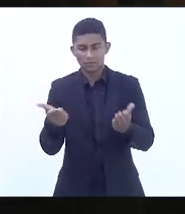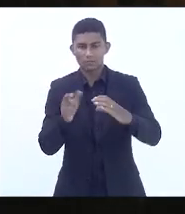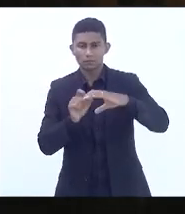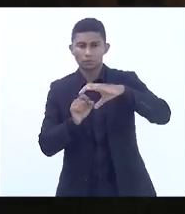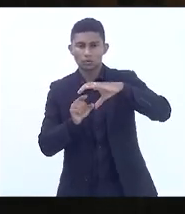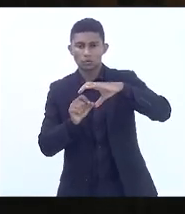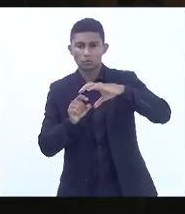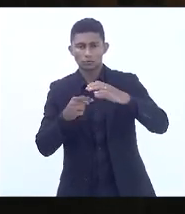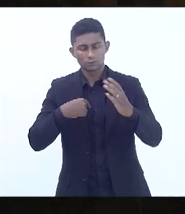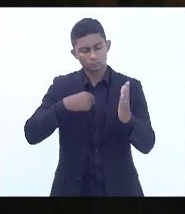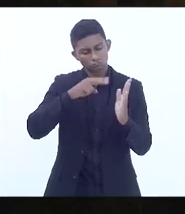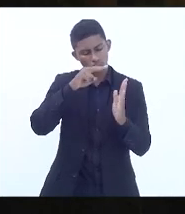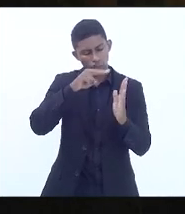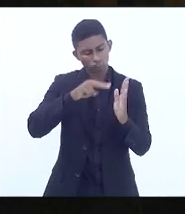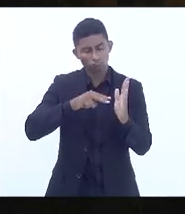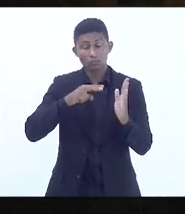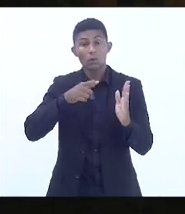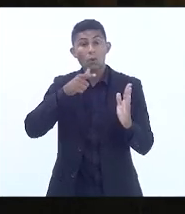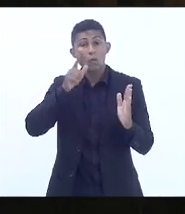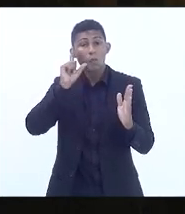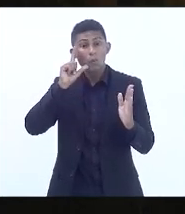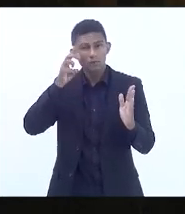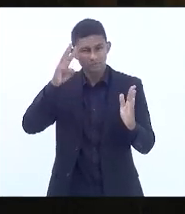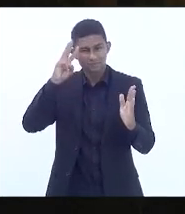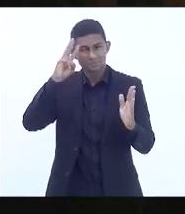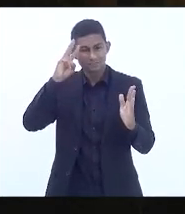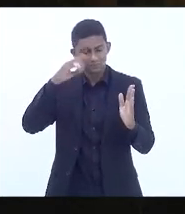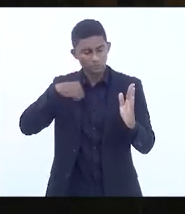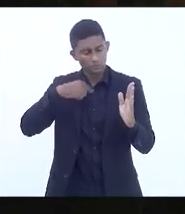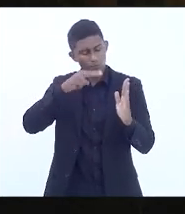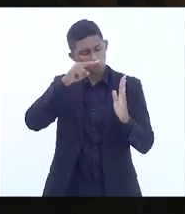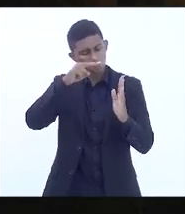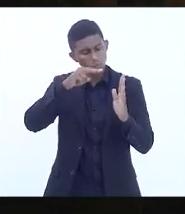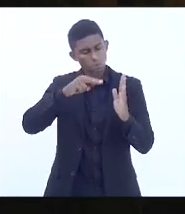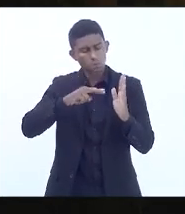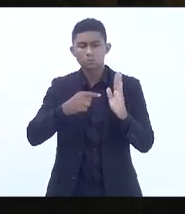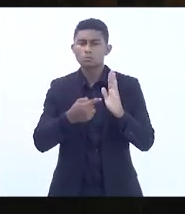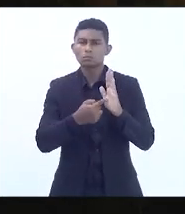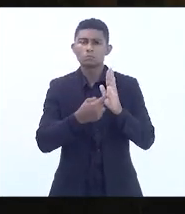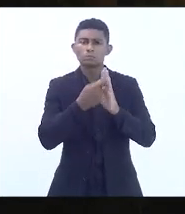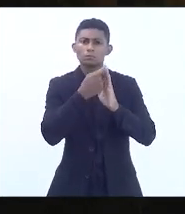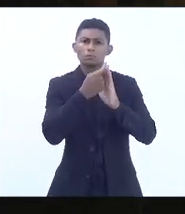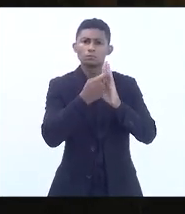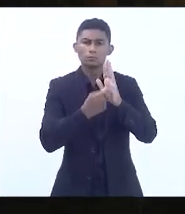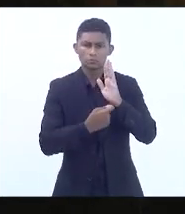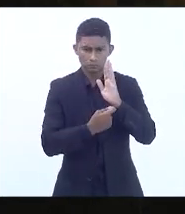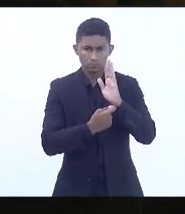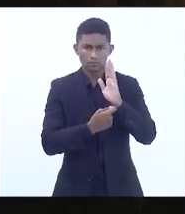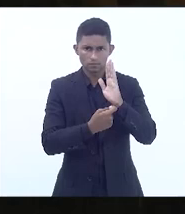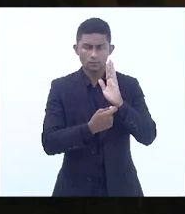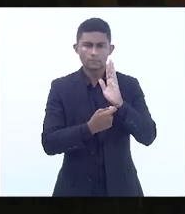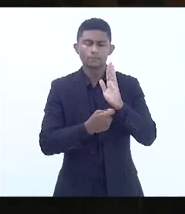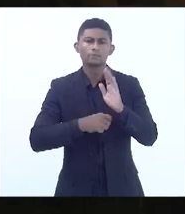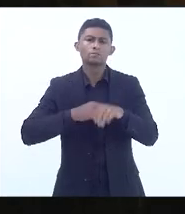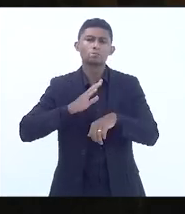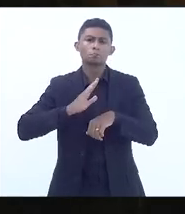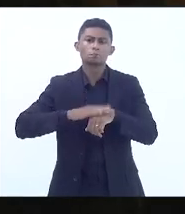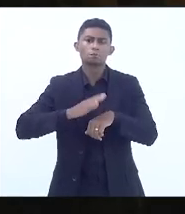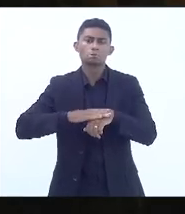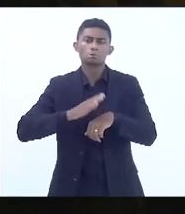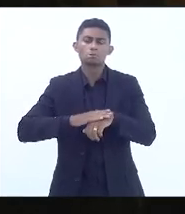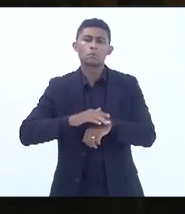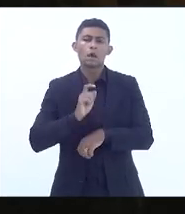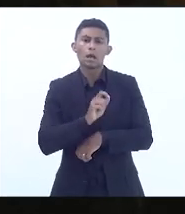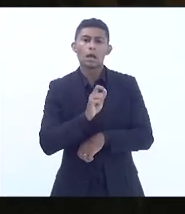de terça-feira, ontem, um artigo da colunista